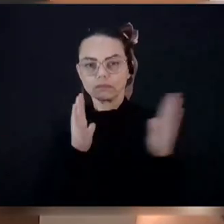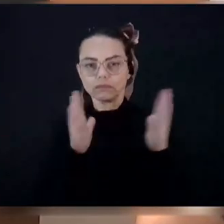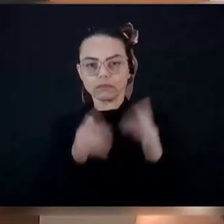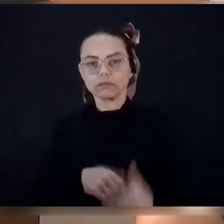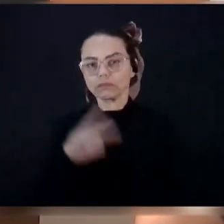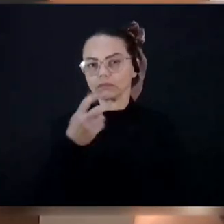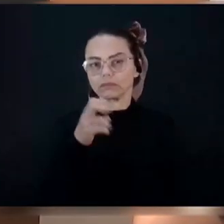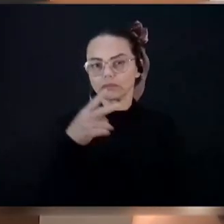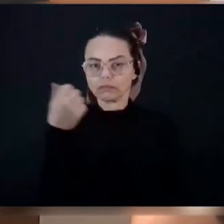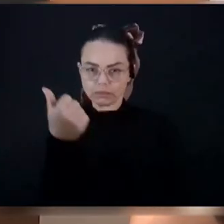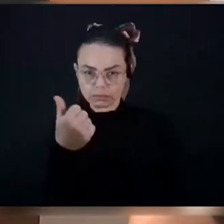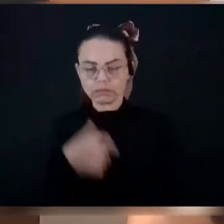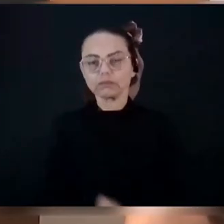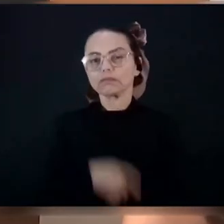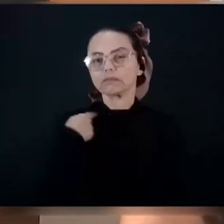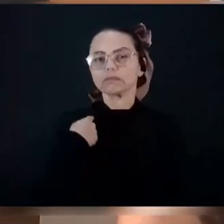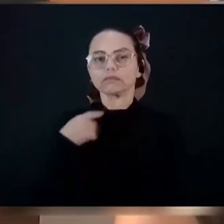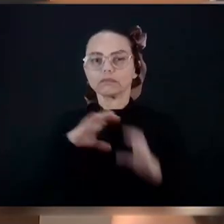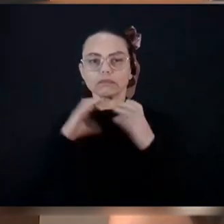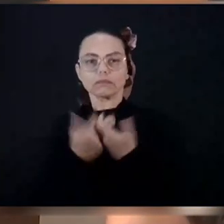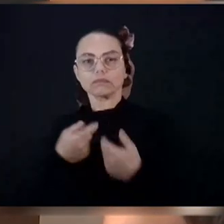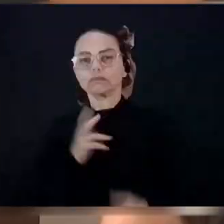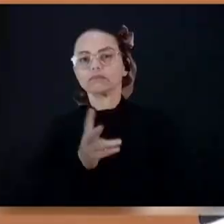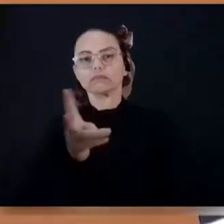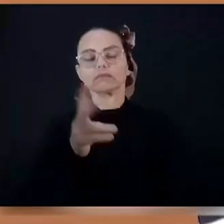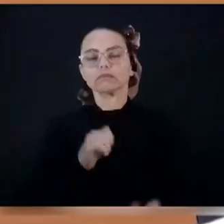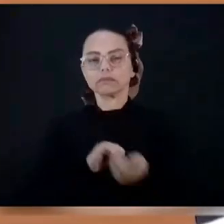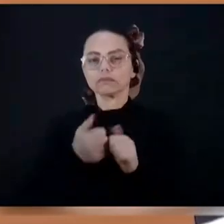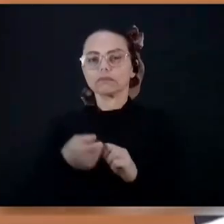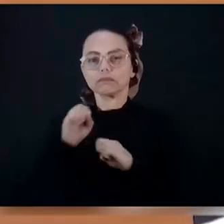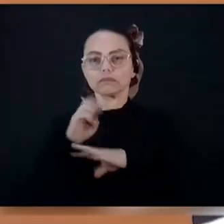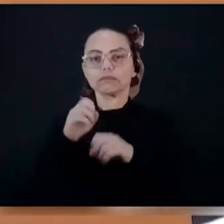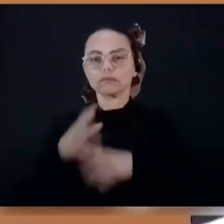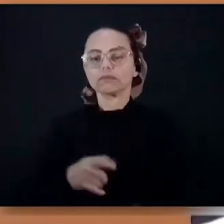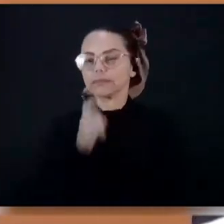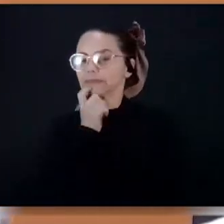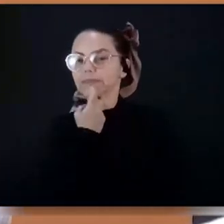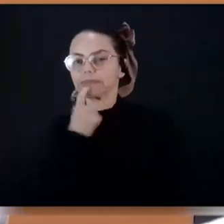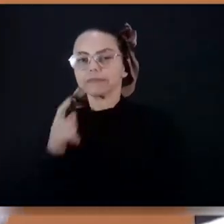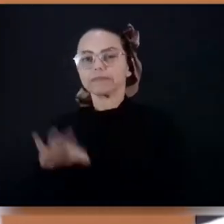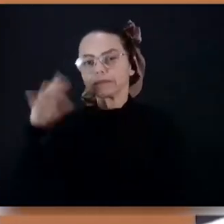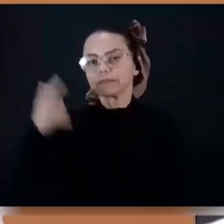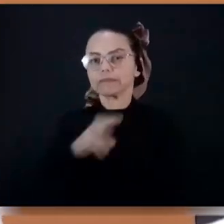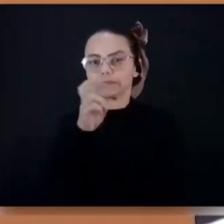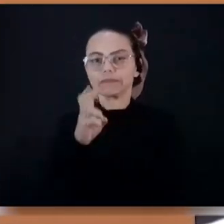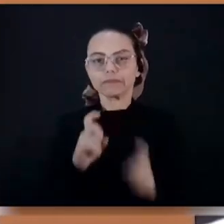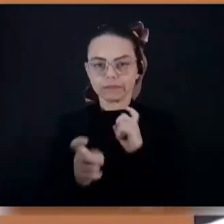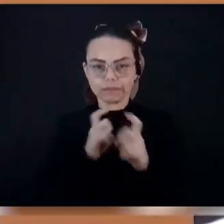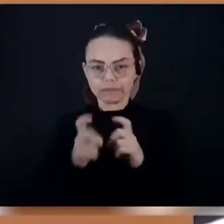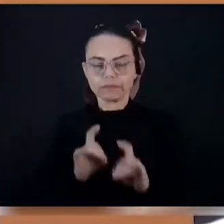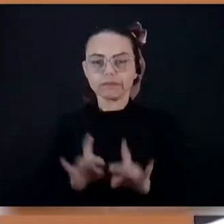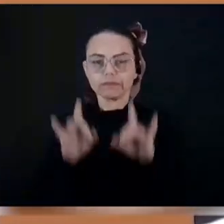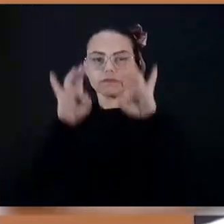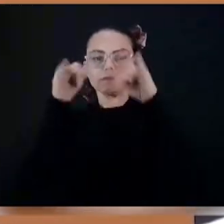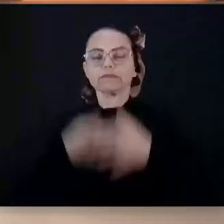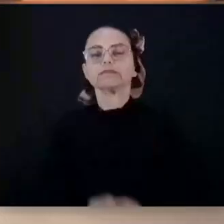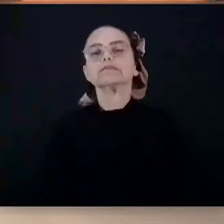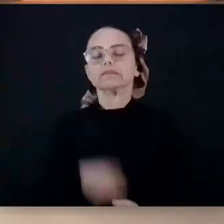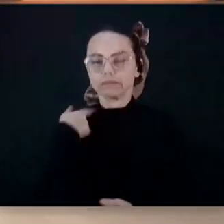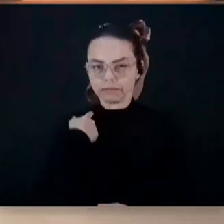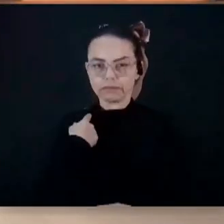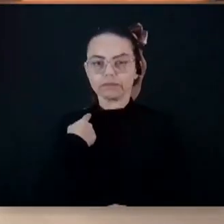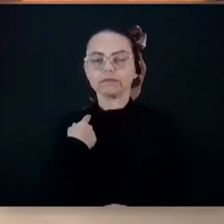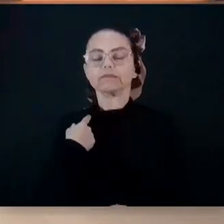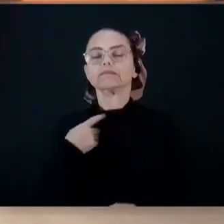Comissão Permanente de Educação e Esporte da Câmara de Campinas realizou 5 reuniões ordinárias e uma extraordinária.